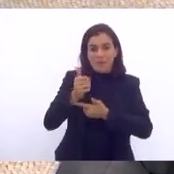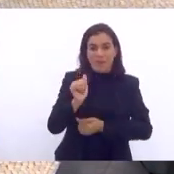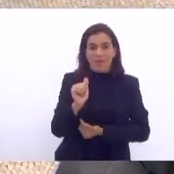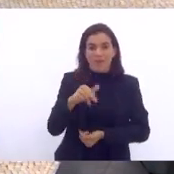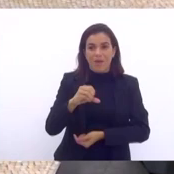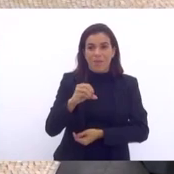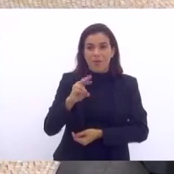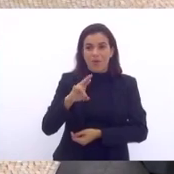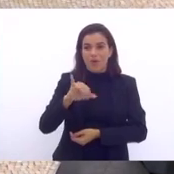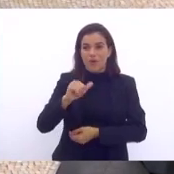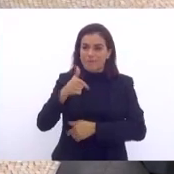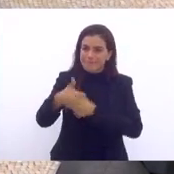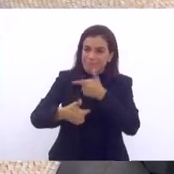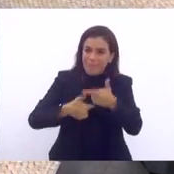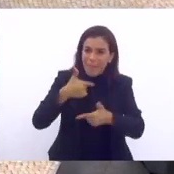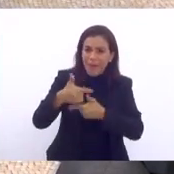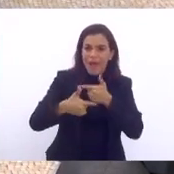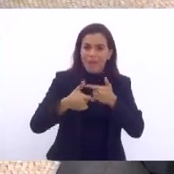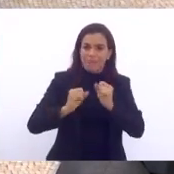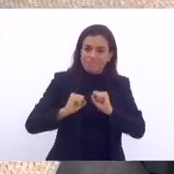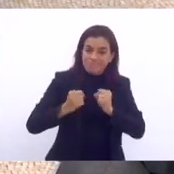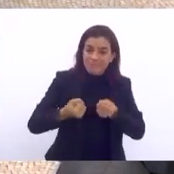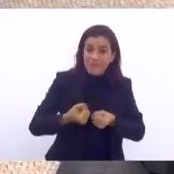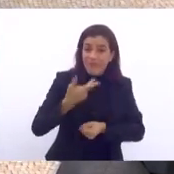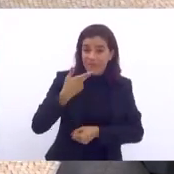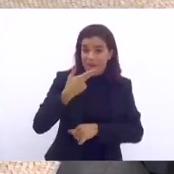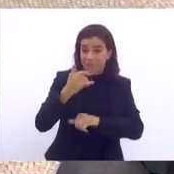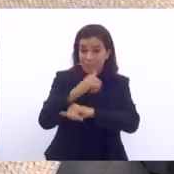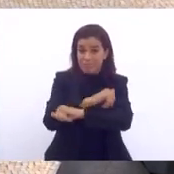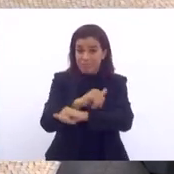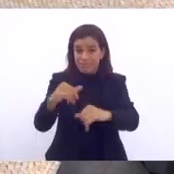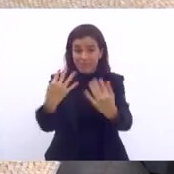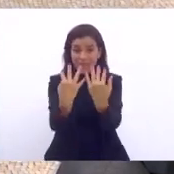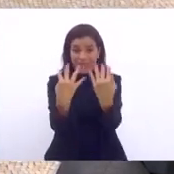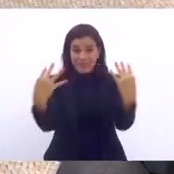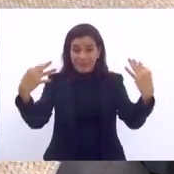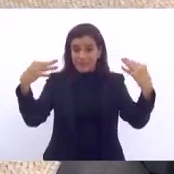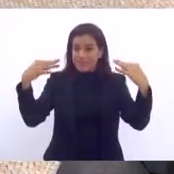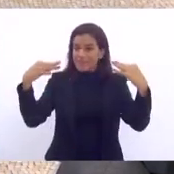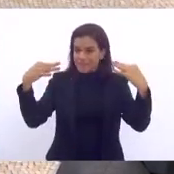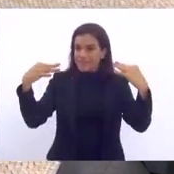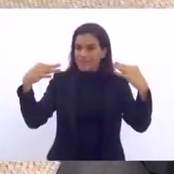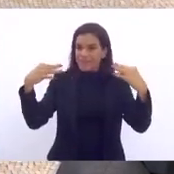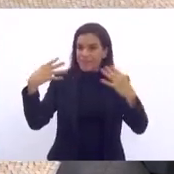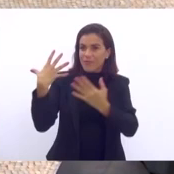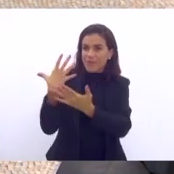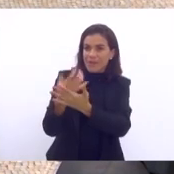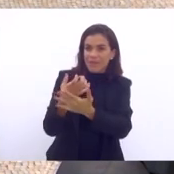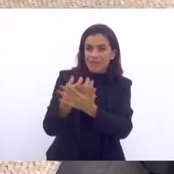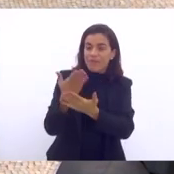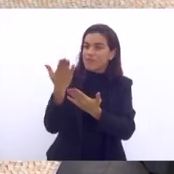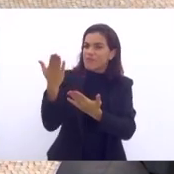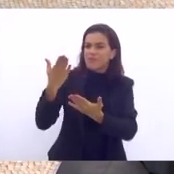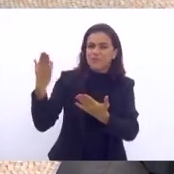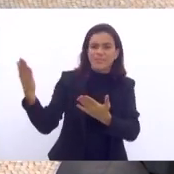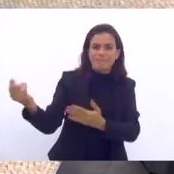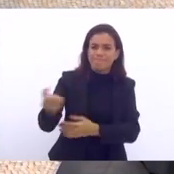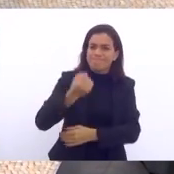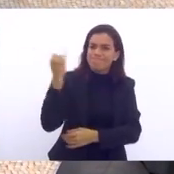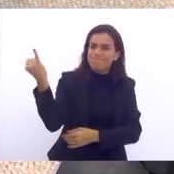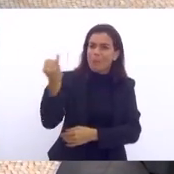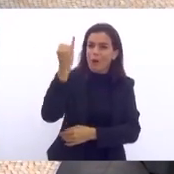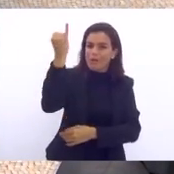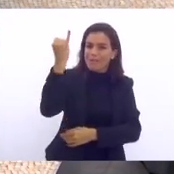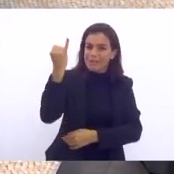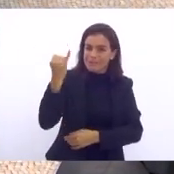para você e repito aqui para que nesta casa fique gravada. Você é gigante, irmão, e tem um futuro